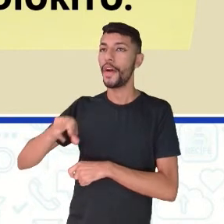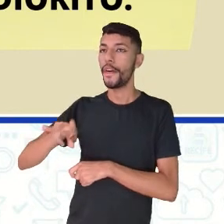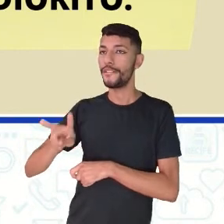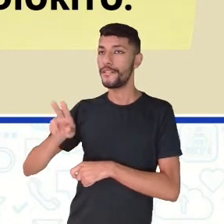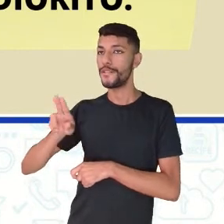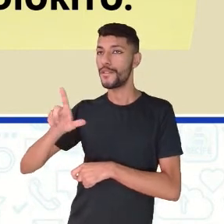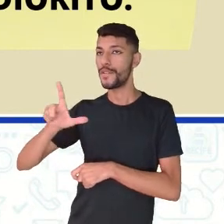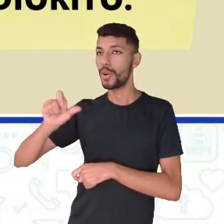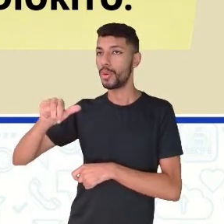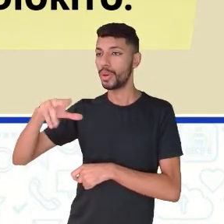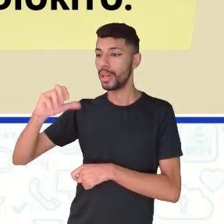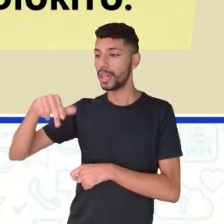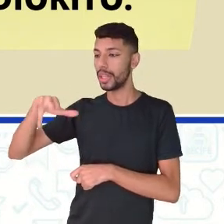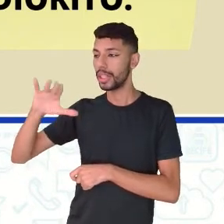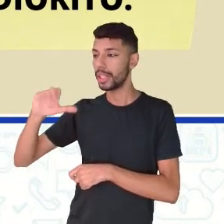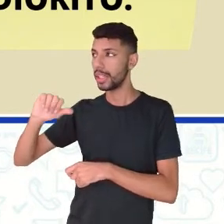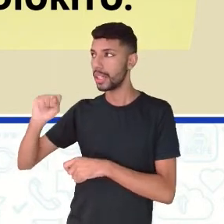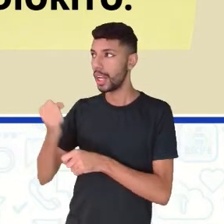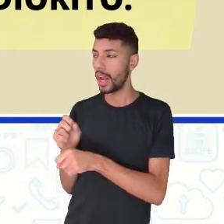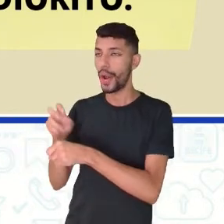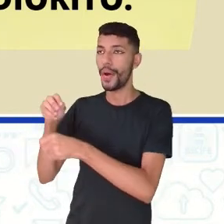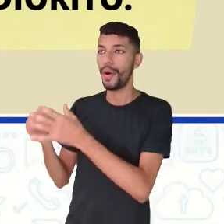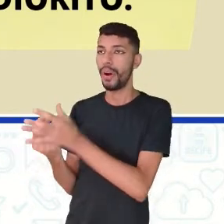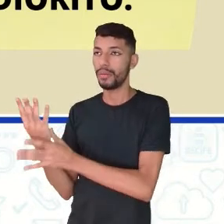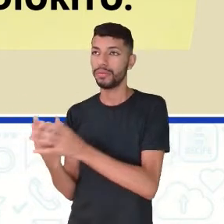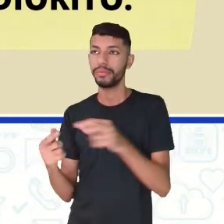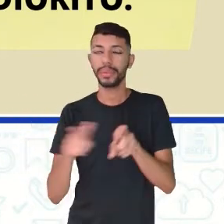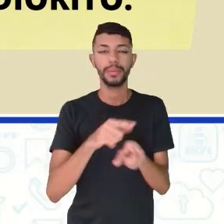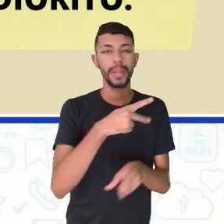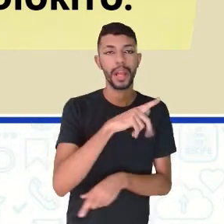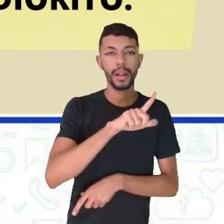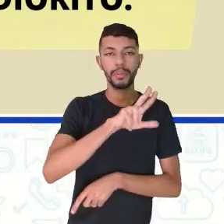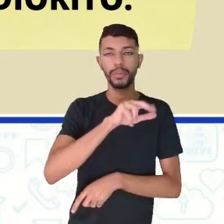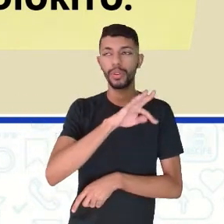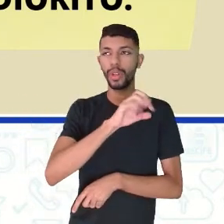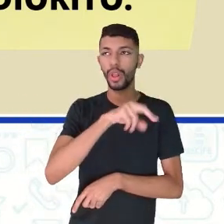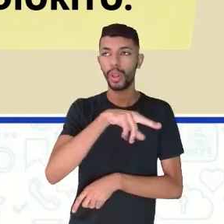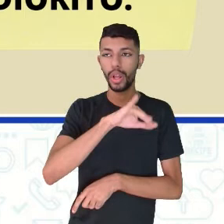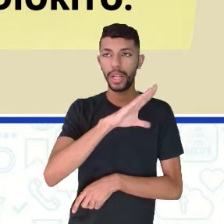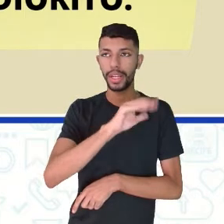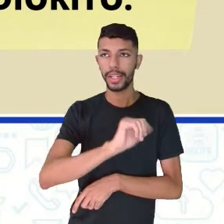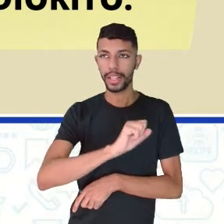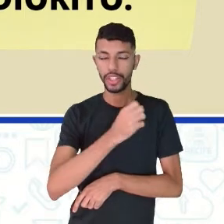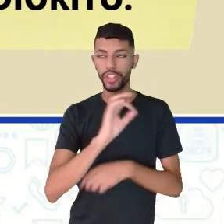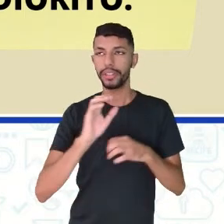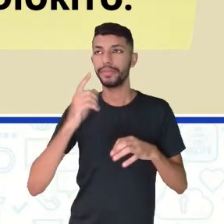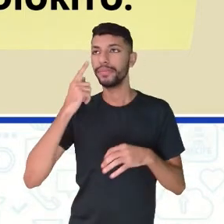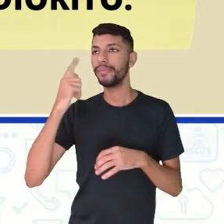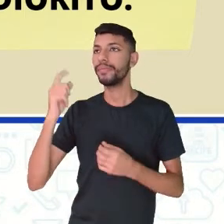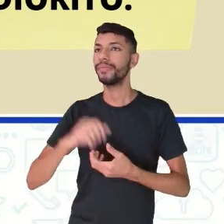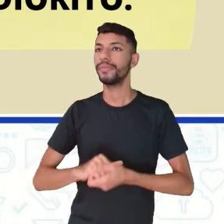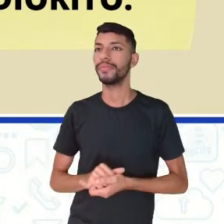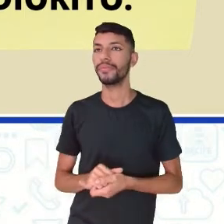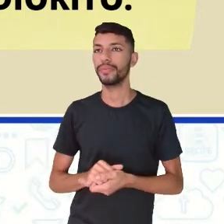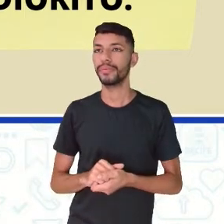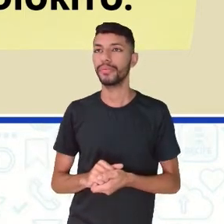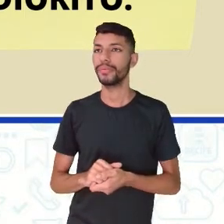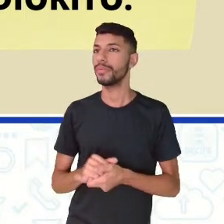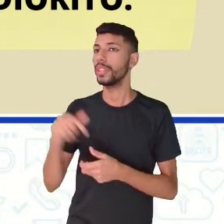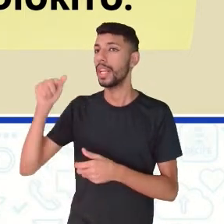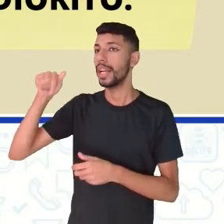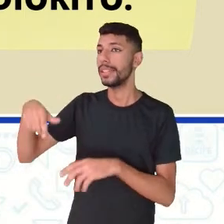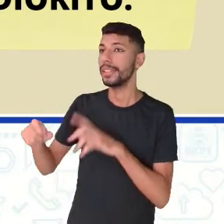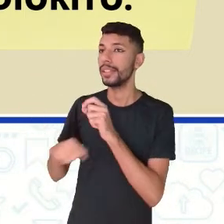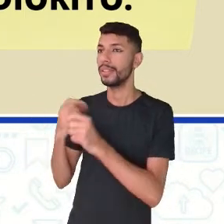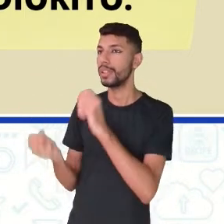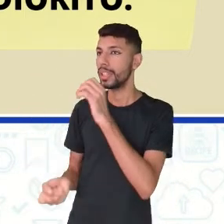o basalto, a pedra pómez e a obsidiana. E as intrusivas, né, aquela que se formou dentro do vulcão, lá